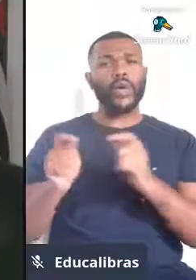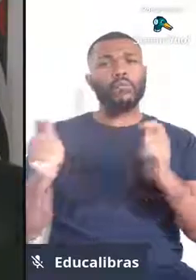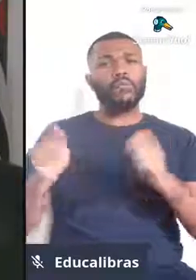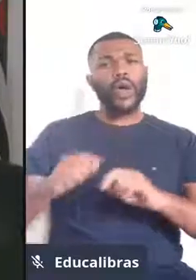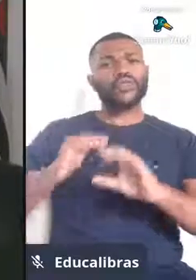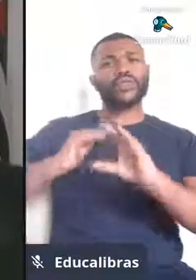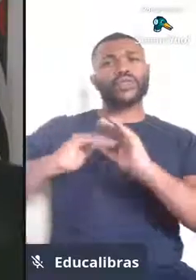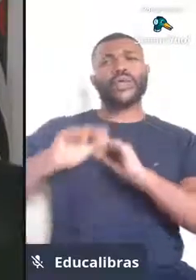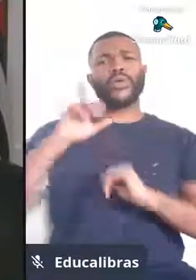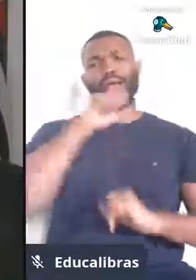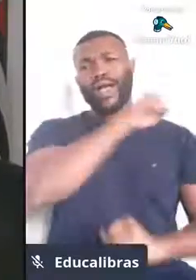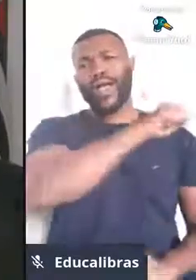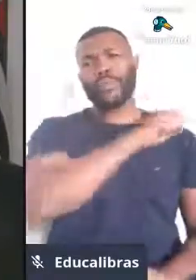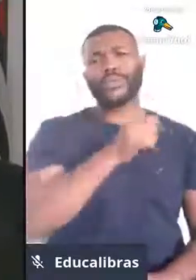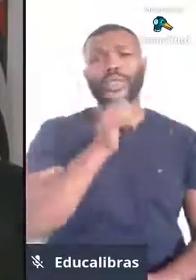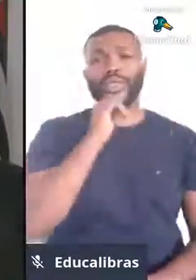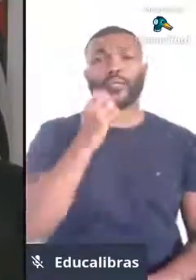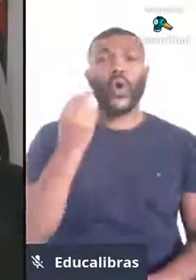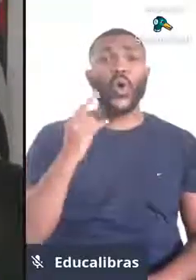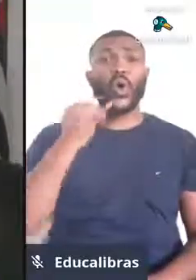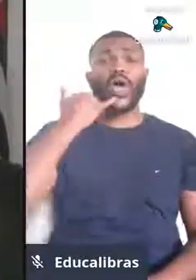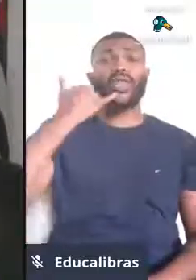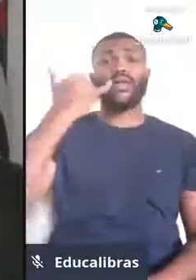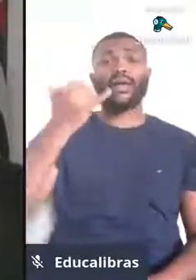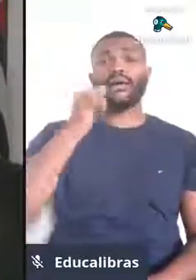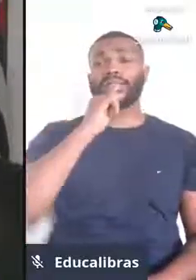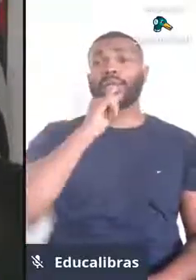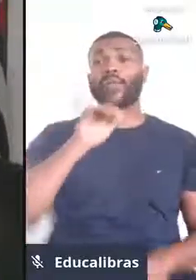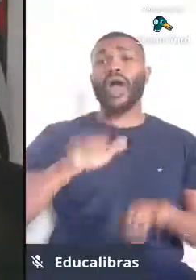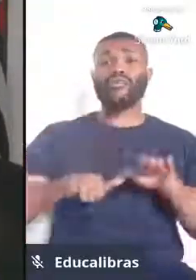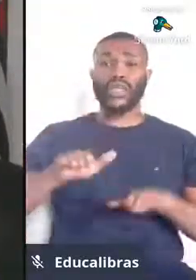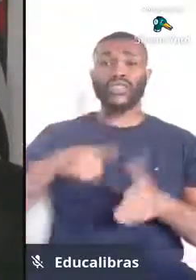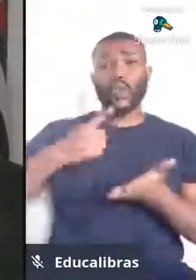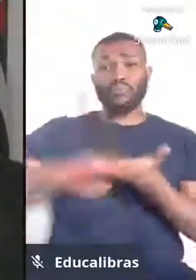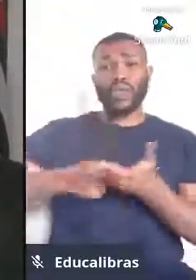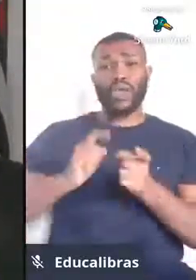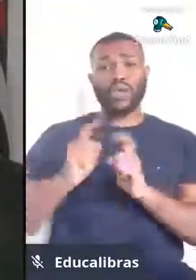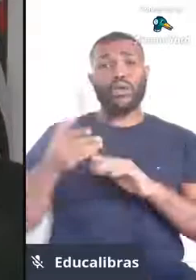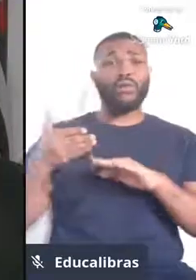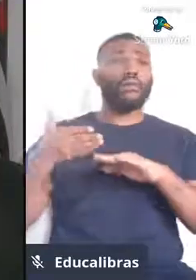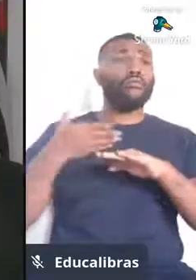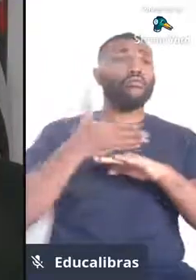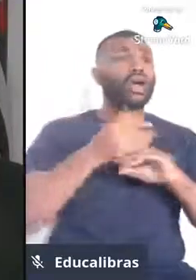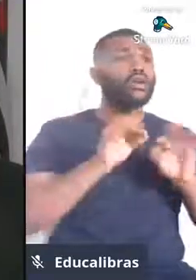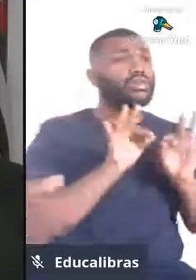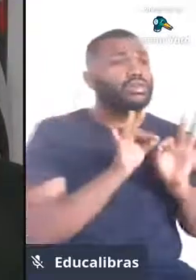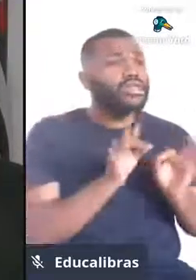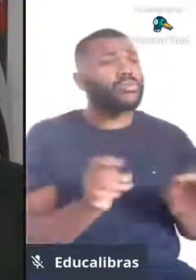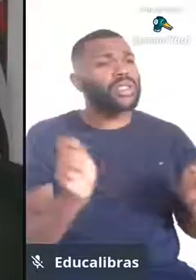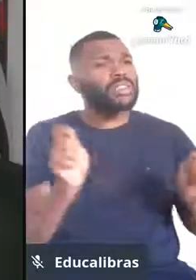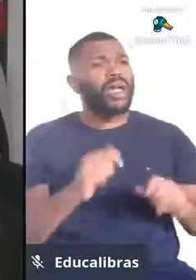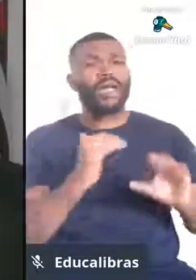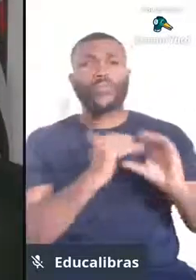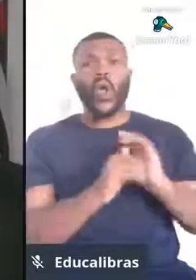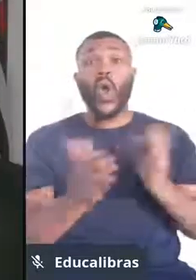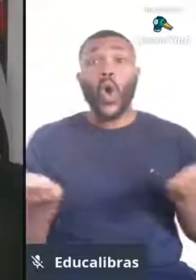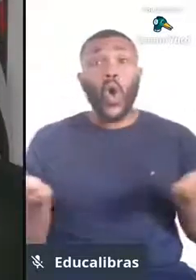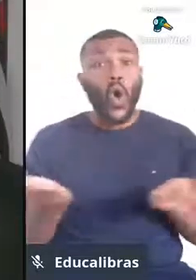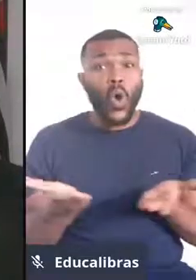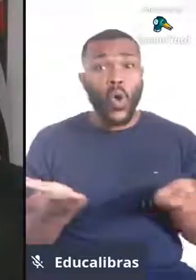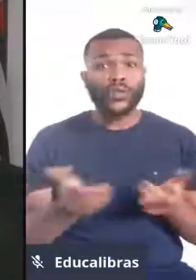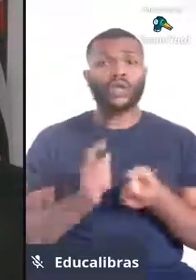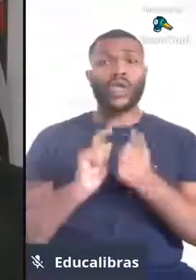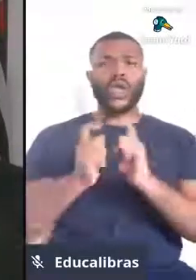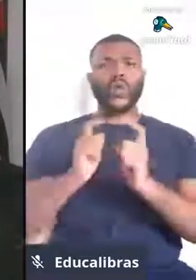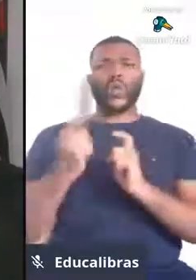Ou um telefonema, né? Porque você se desloca, você vai para lá, enfim. E hoje a gente tem resolvido, né? Não pode ter as reuniões, então a gente tem, de